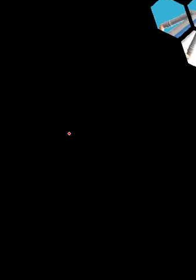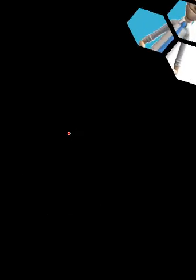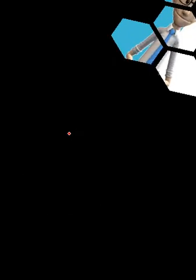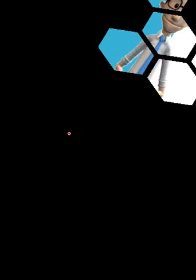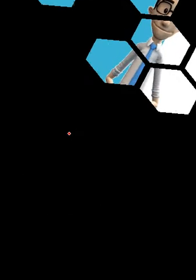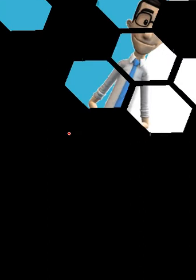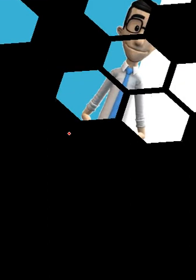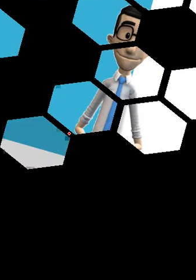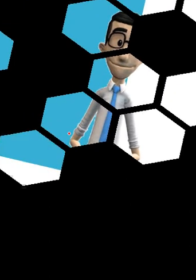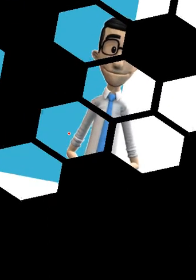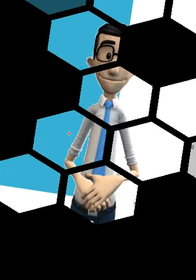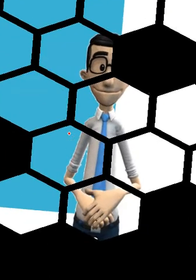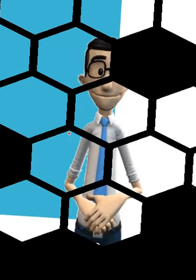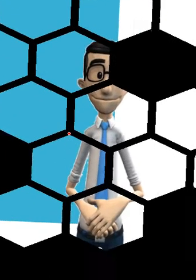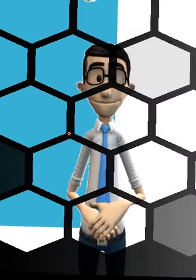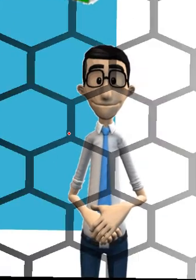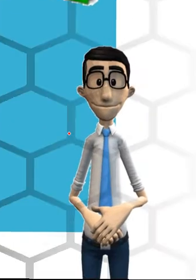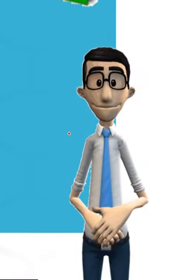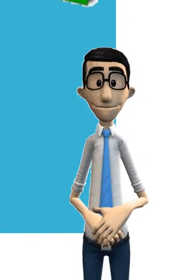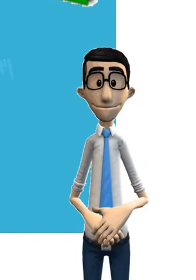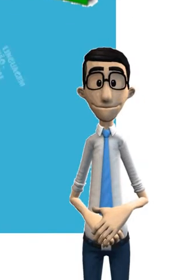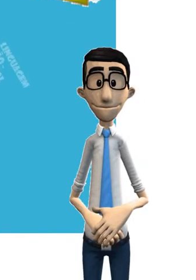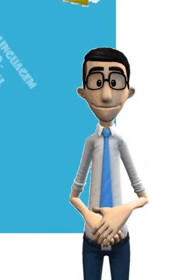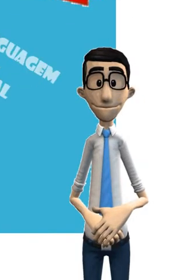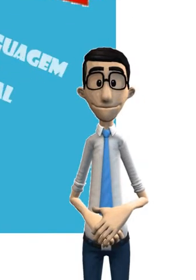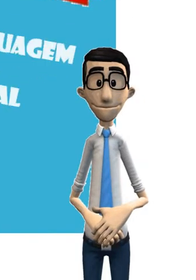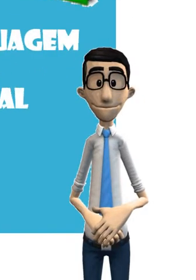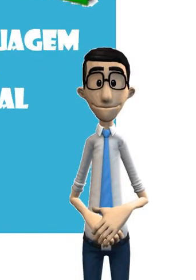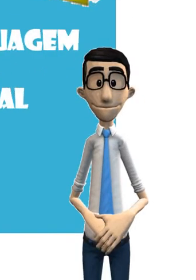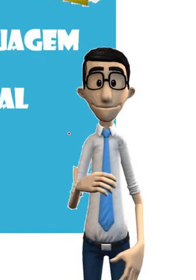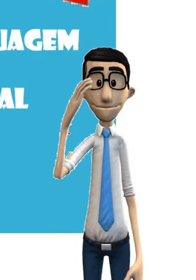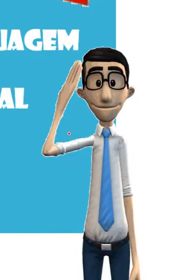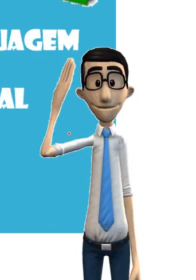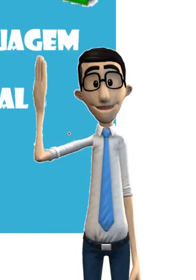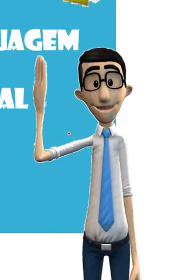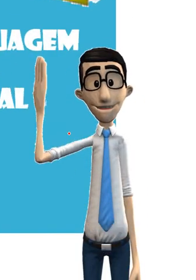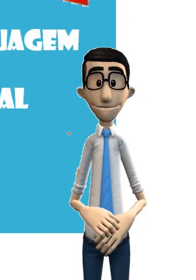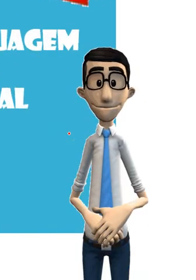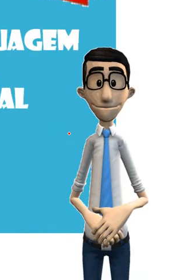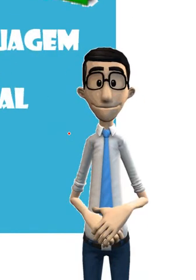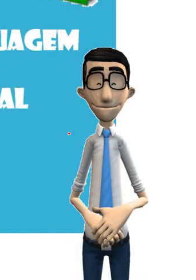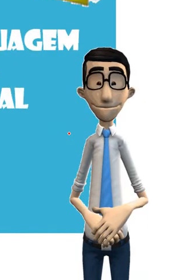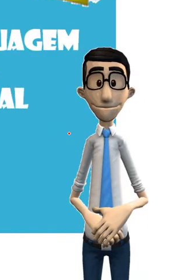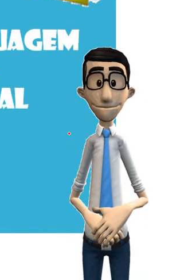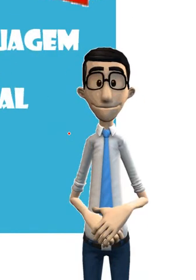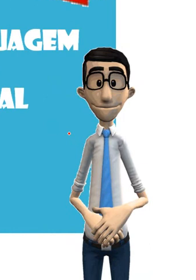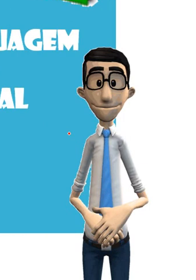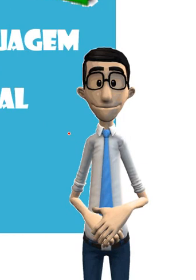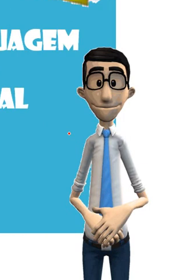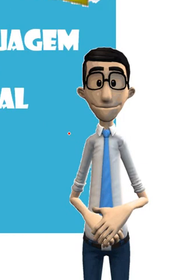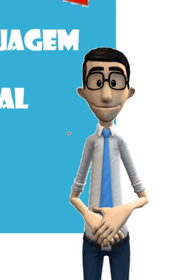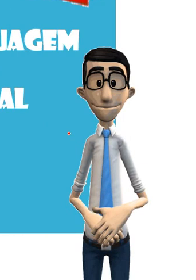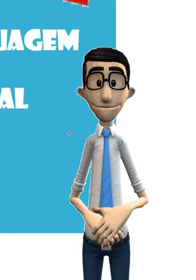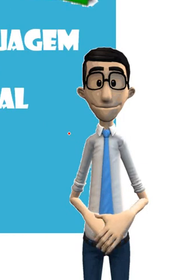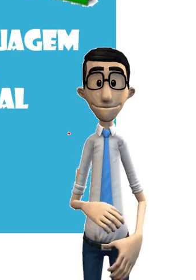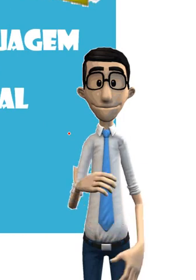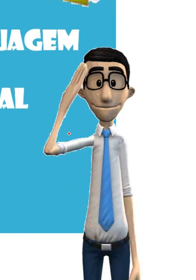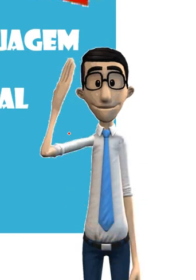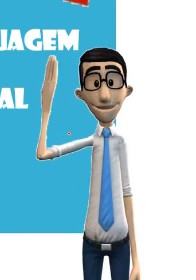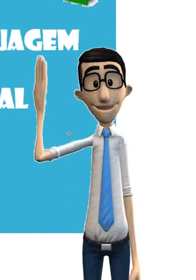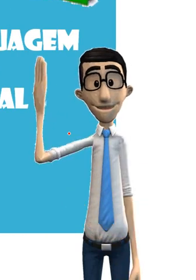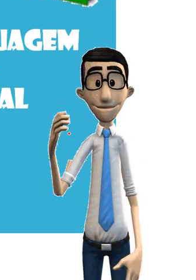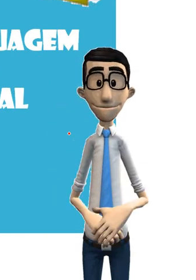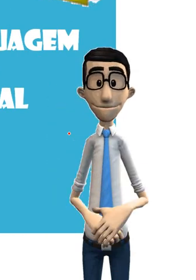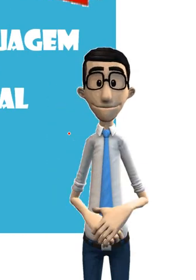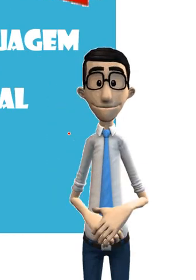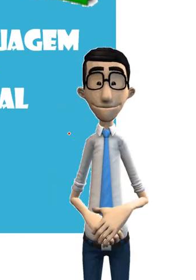Então, agora nós vamos para o último tipo, né? Ainda tem mais um exemplozinho aqui. Linguagem